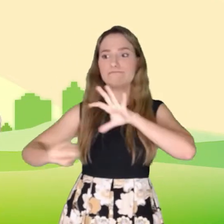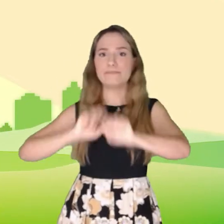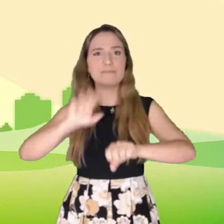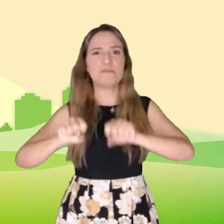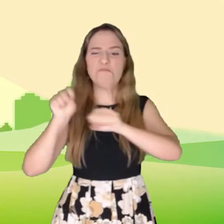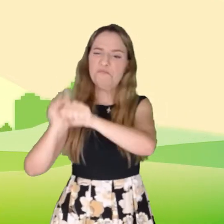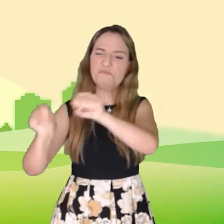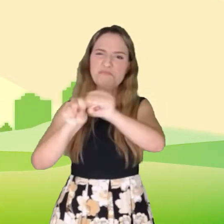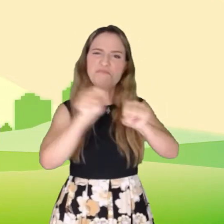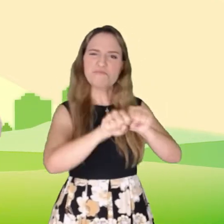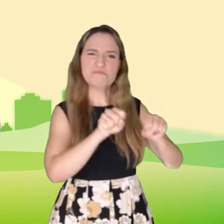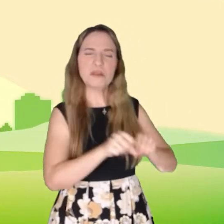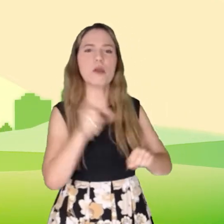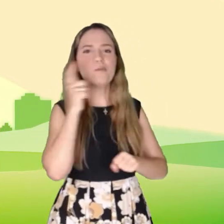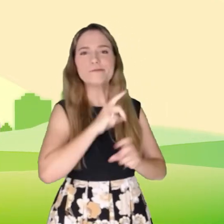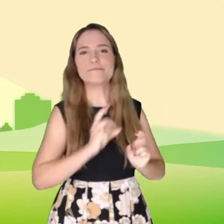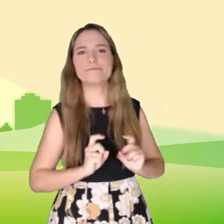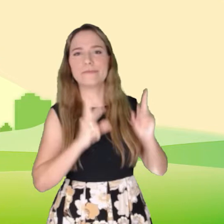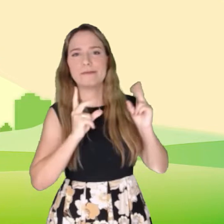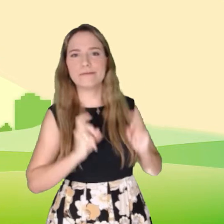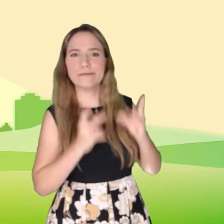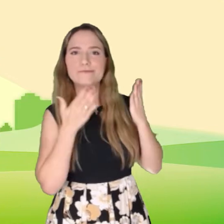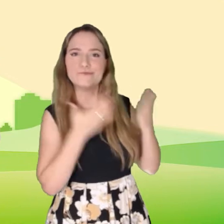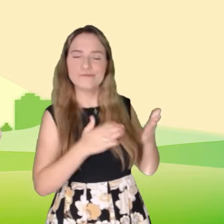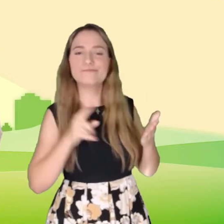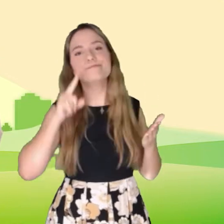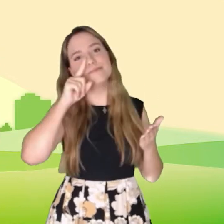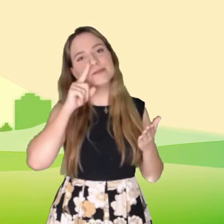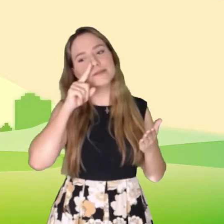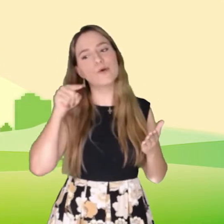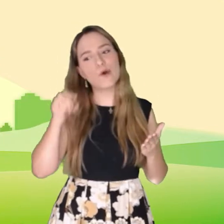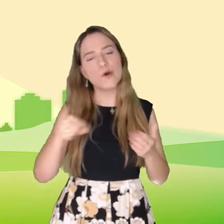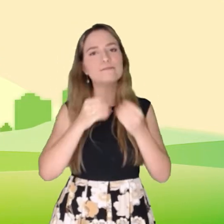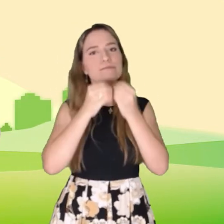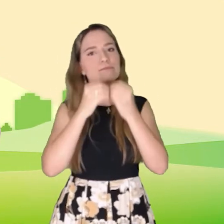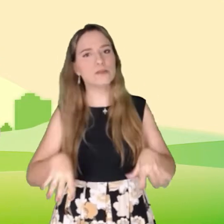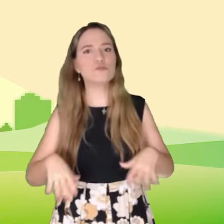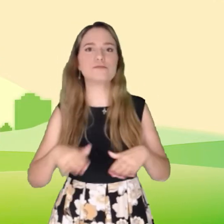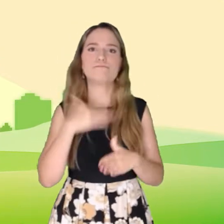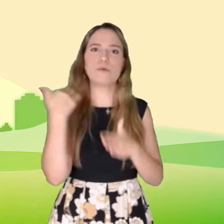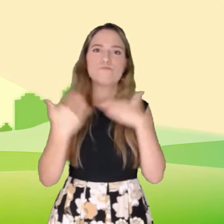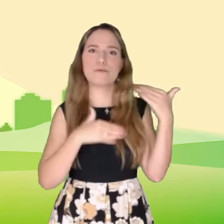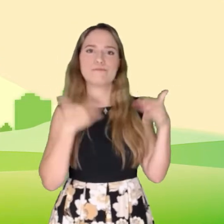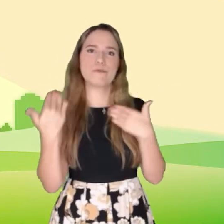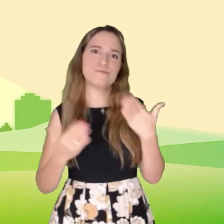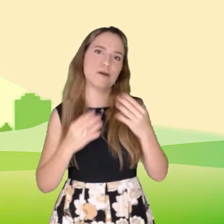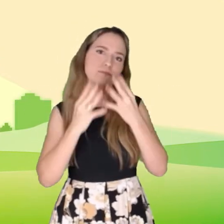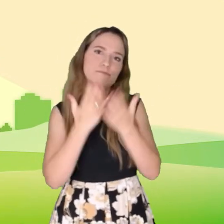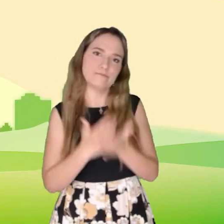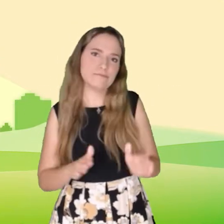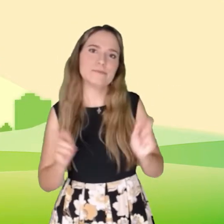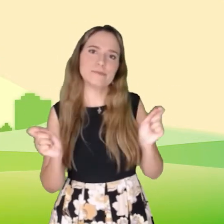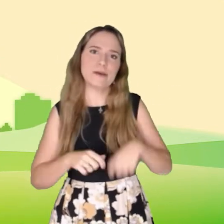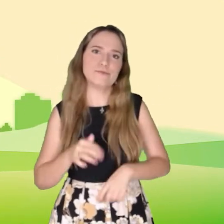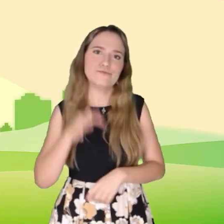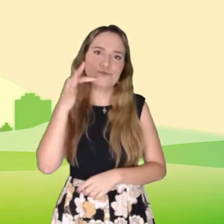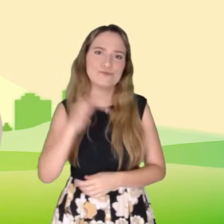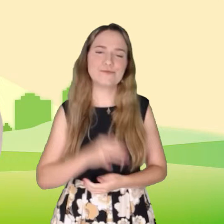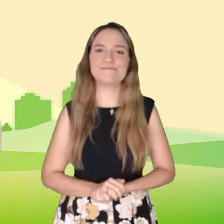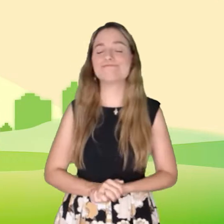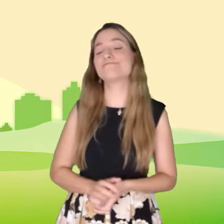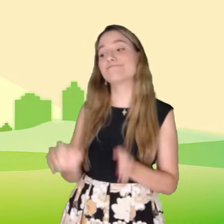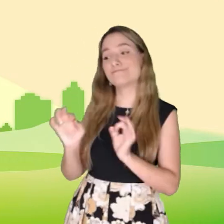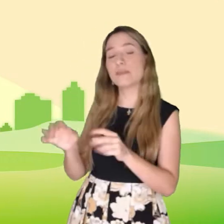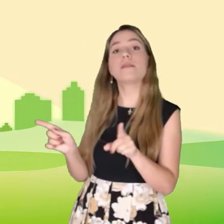para colocar diversas espécies de crocodilianos à beira da extinção. Olha só, Su,